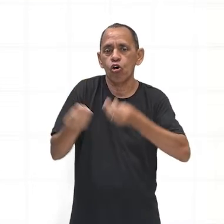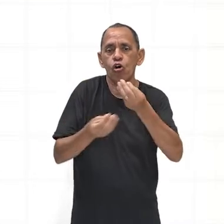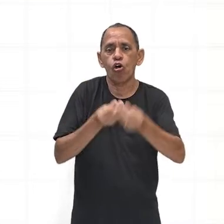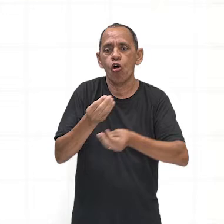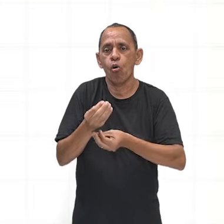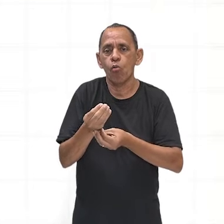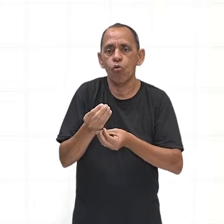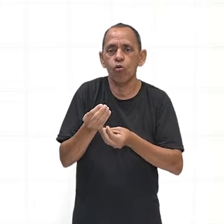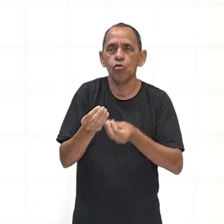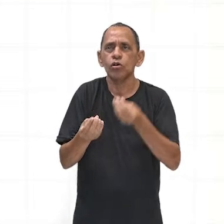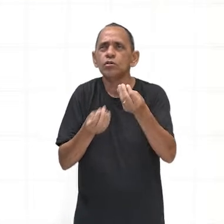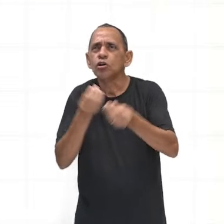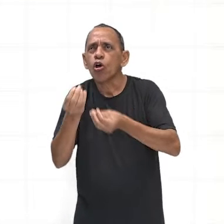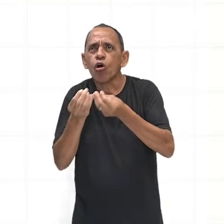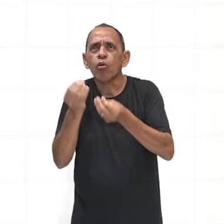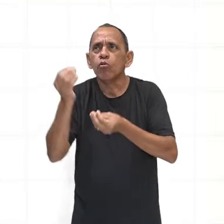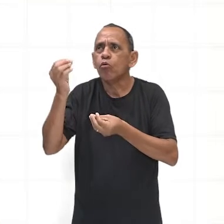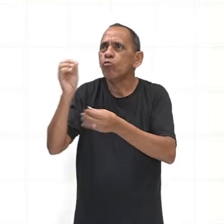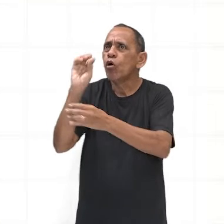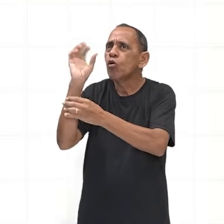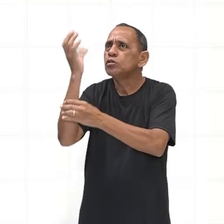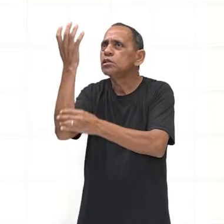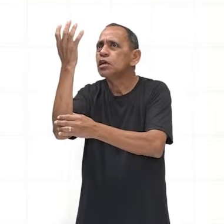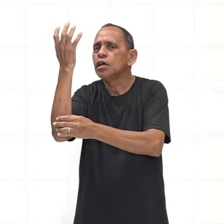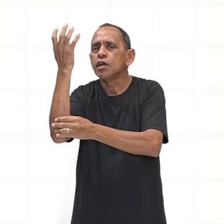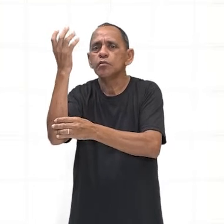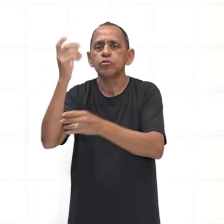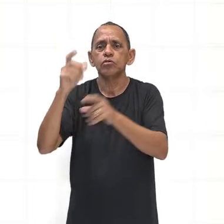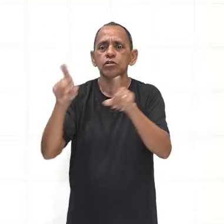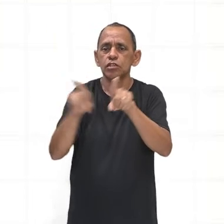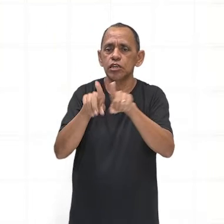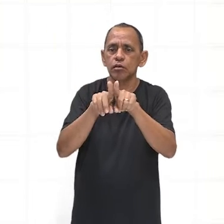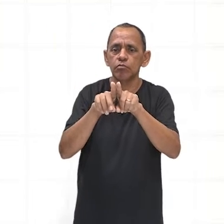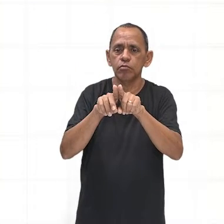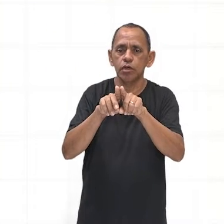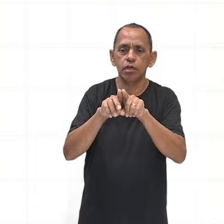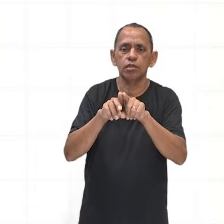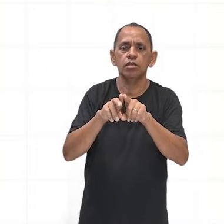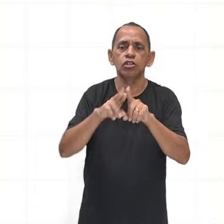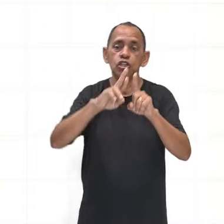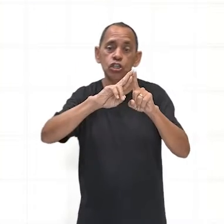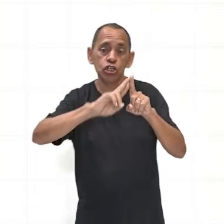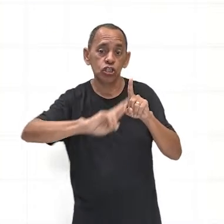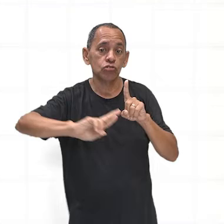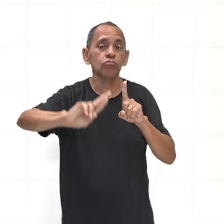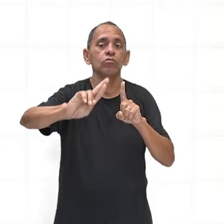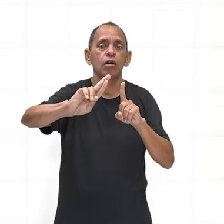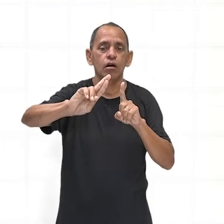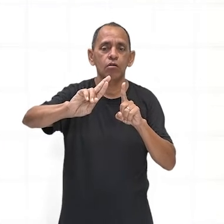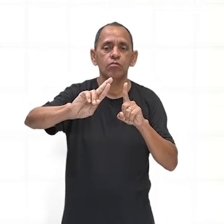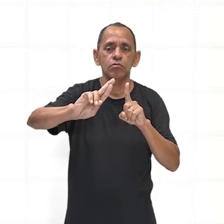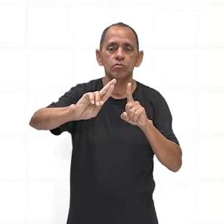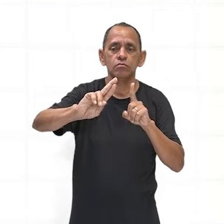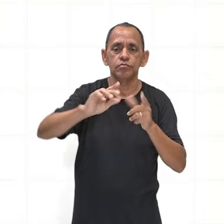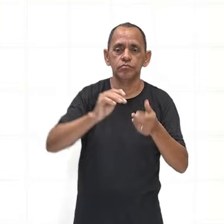e construções, mas também tinha uma dimensão ritual e espiritual em